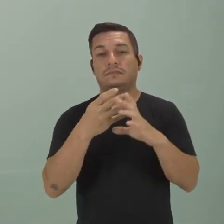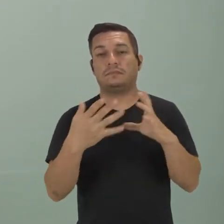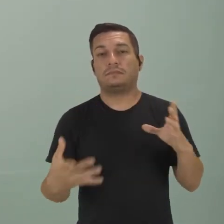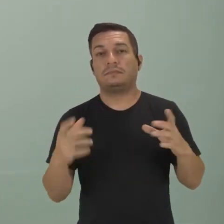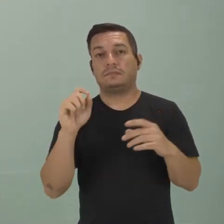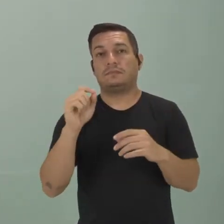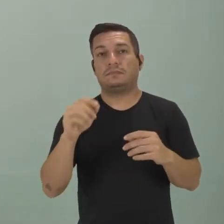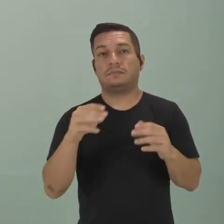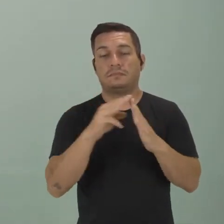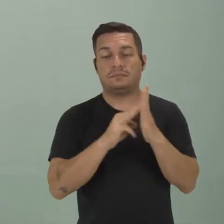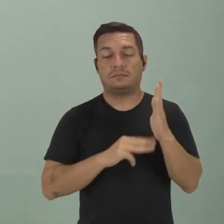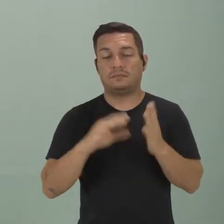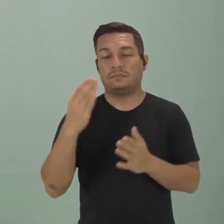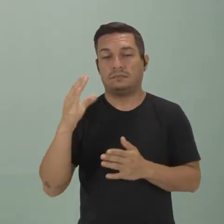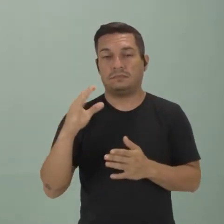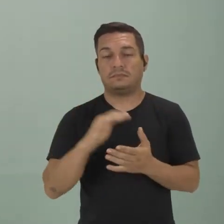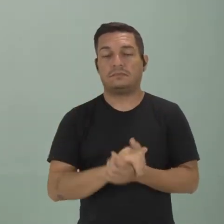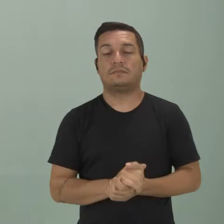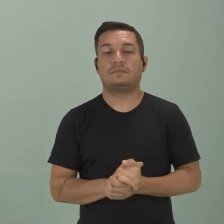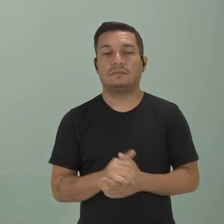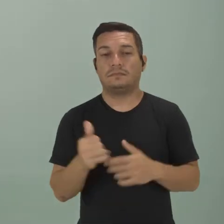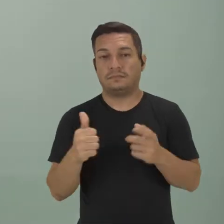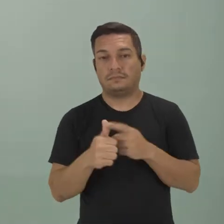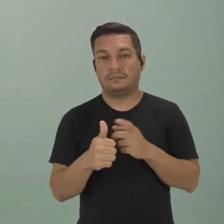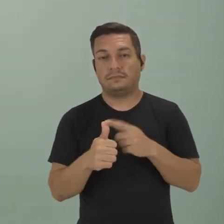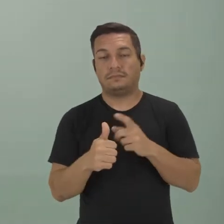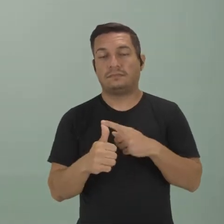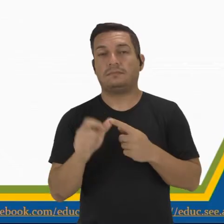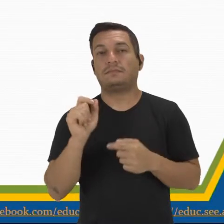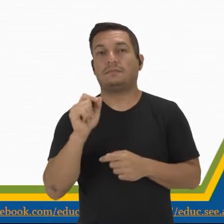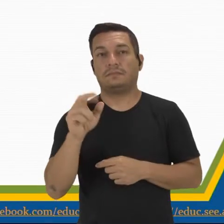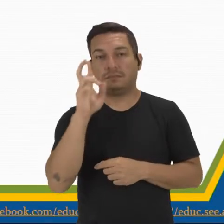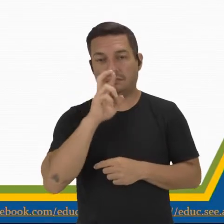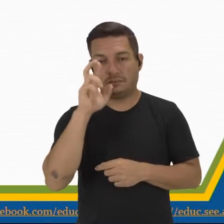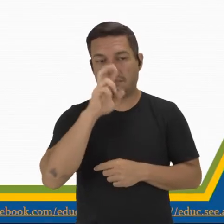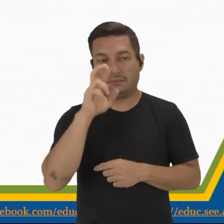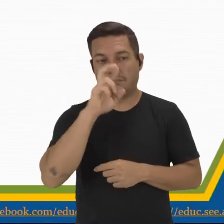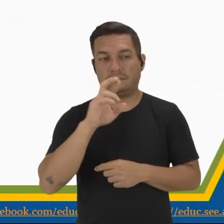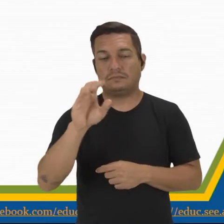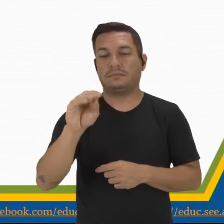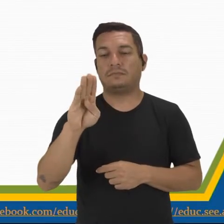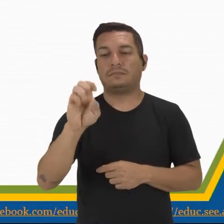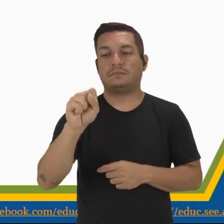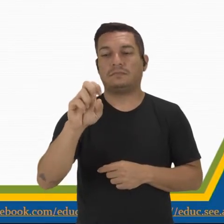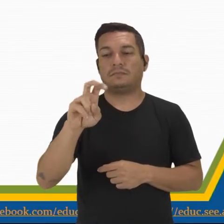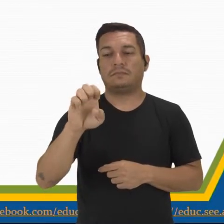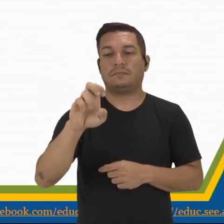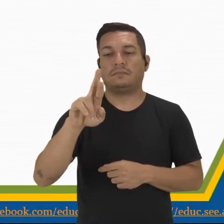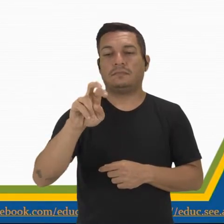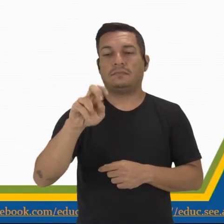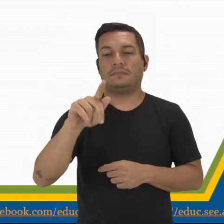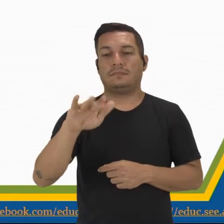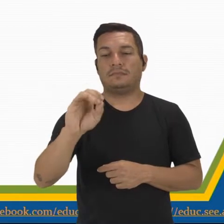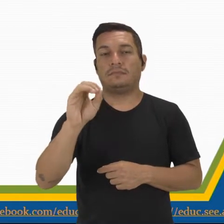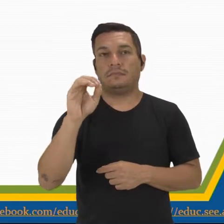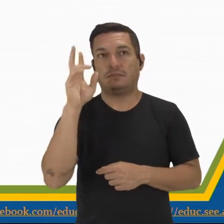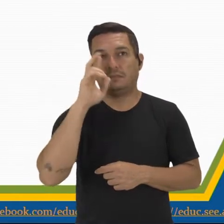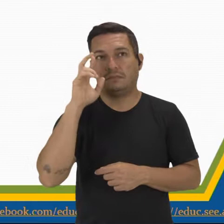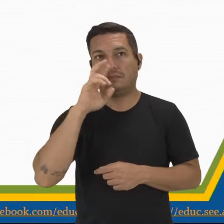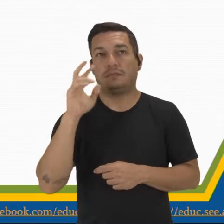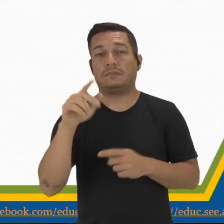como se caracteriza o método científico. Então, o primeiro passo é a observação. Então, veja bem, se você tem um